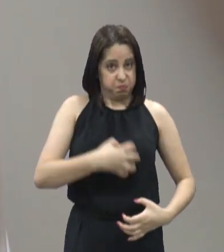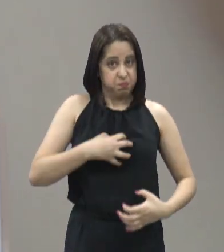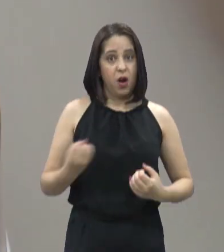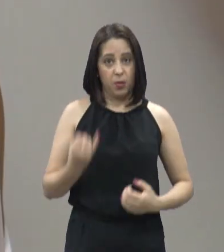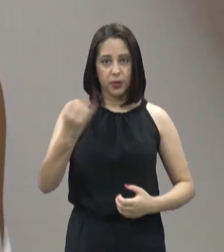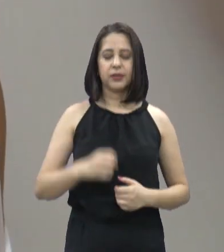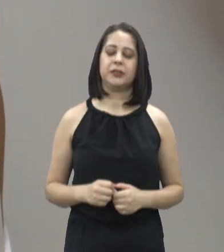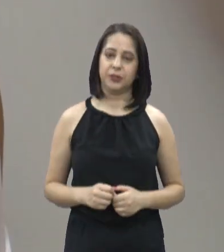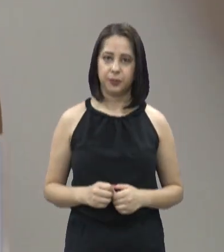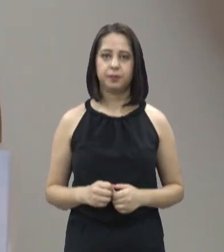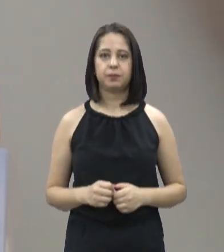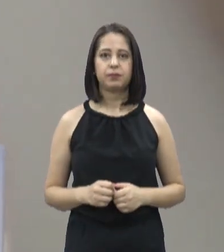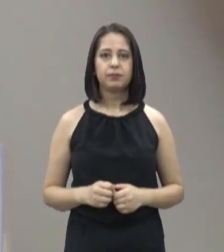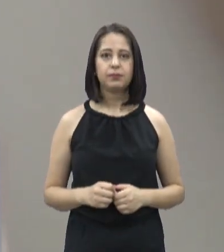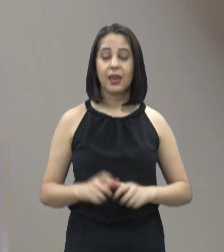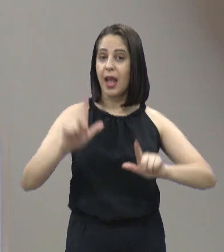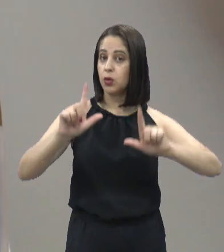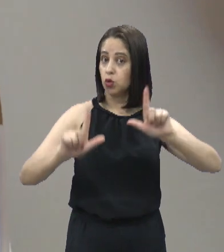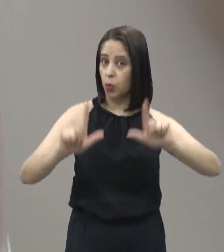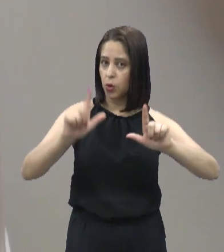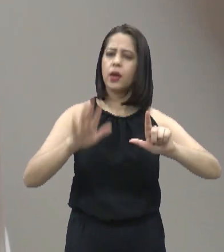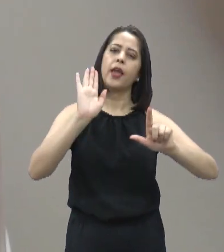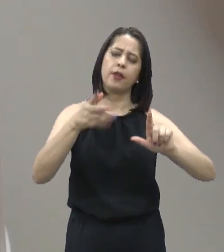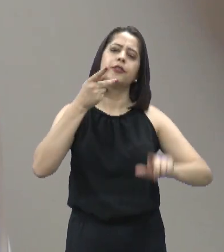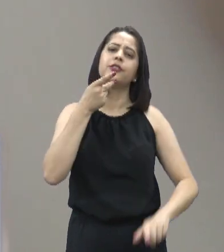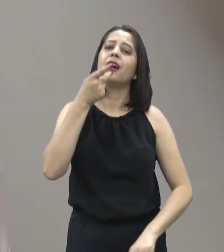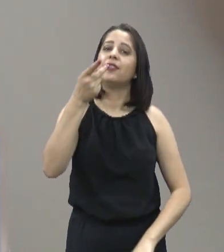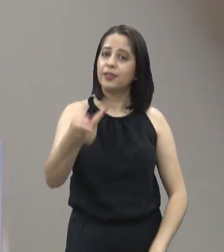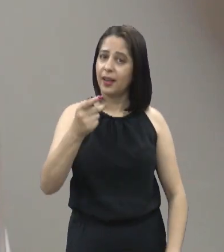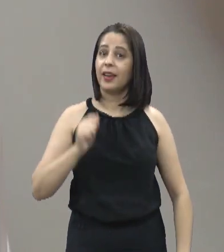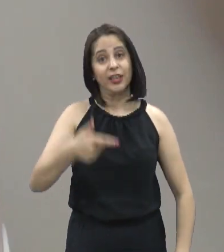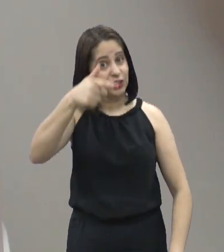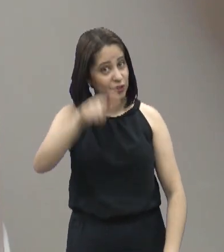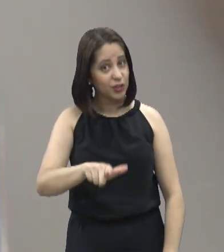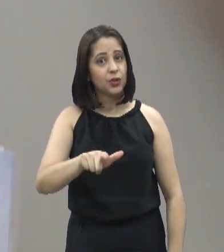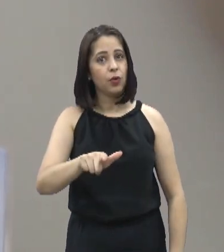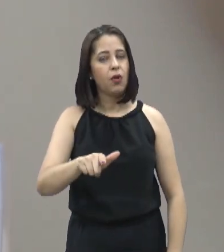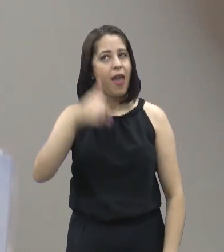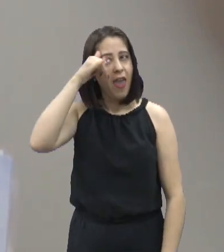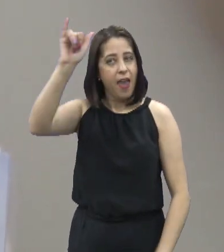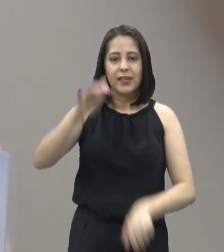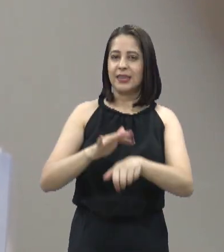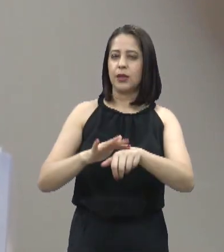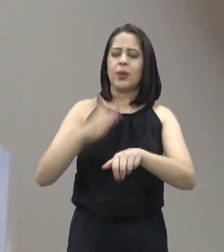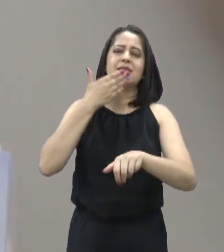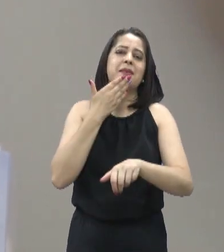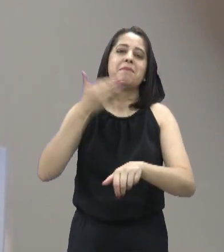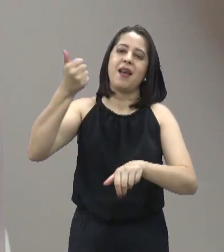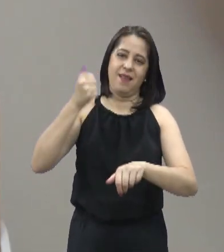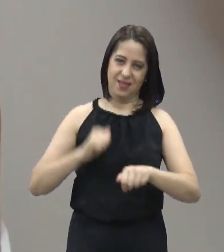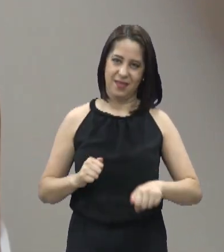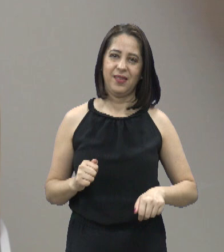gente sempre fala aqui no De Bem com Você, já falei no primeiro bloco, repito agora, prevenir é muito melhor do que